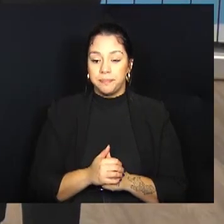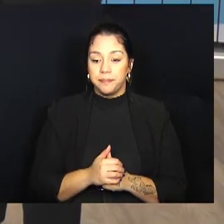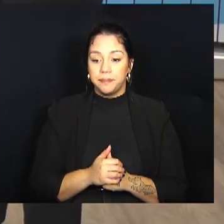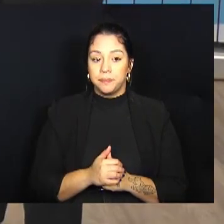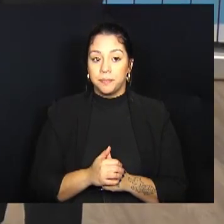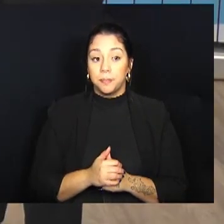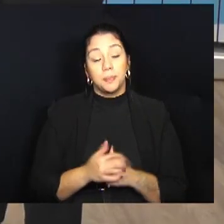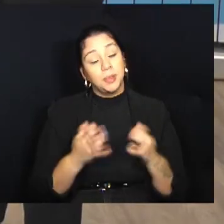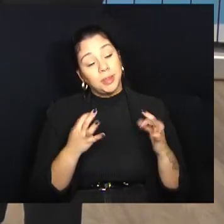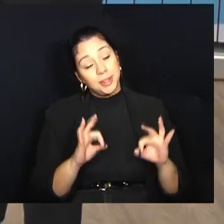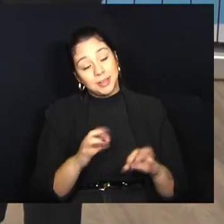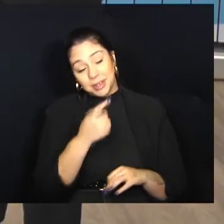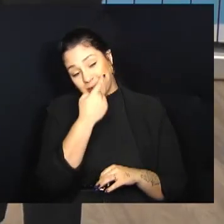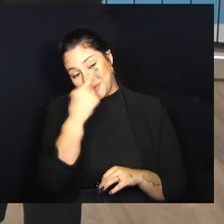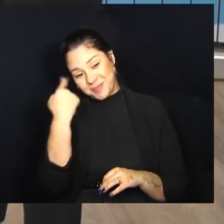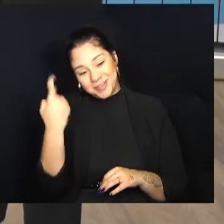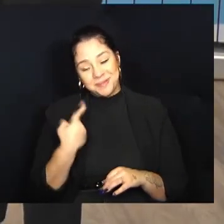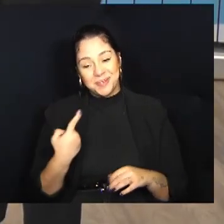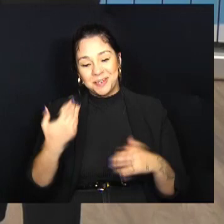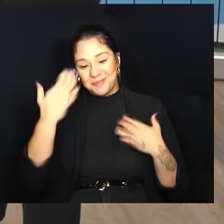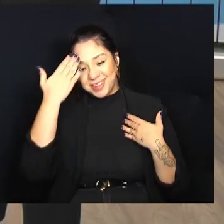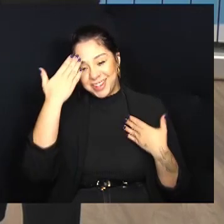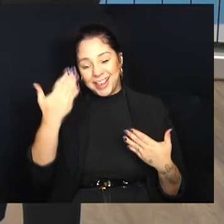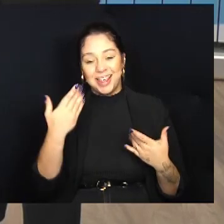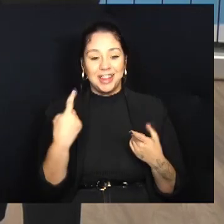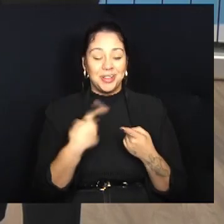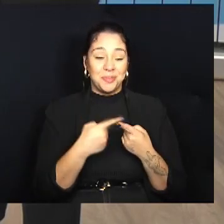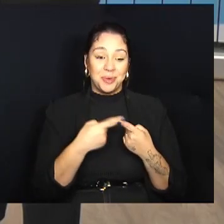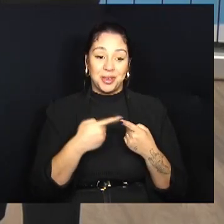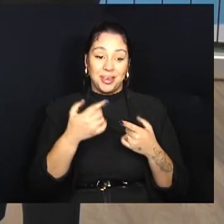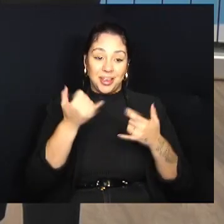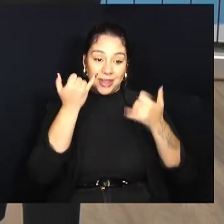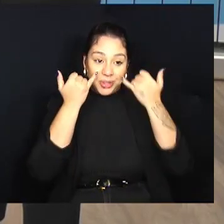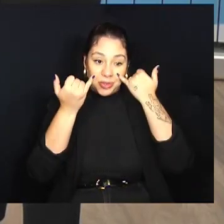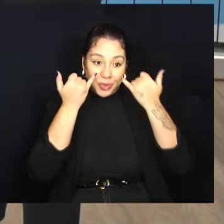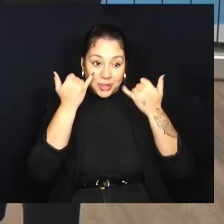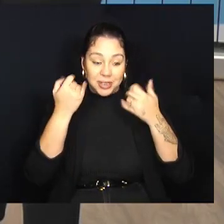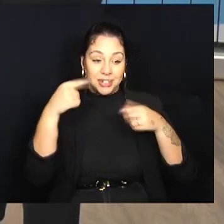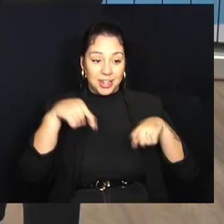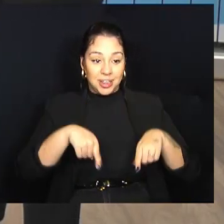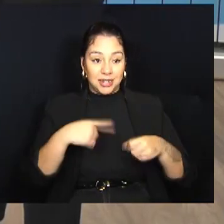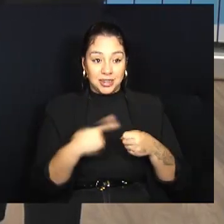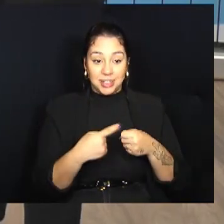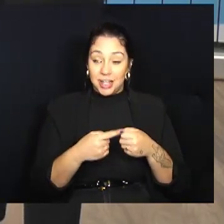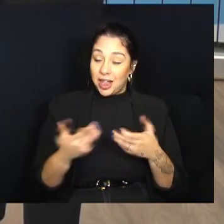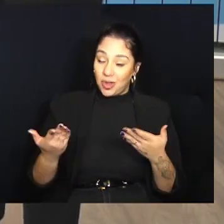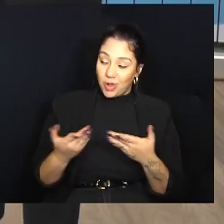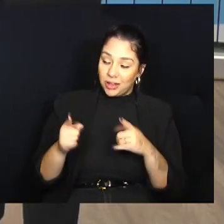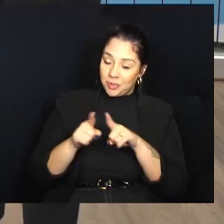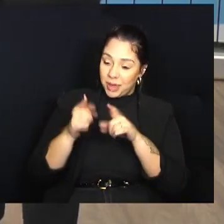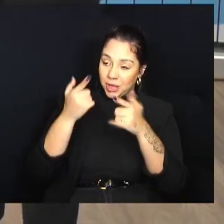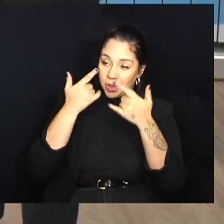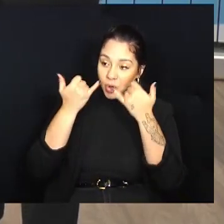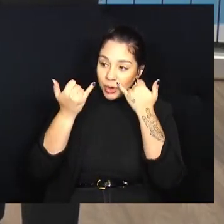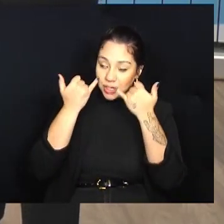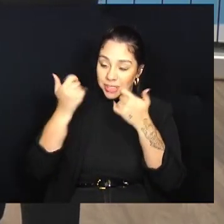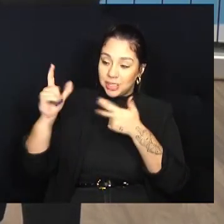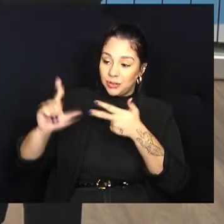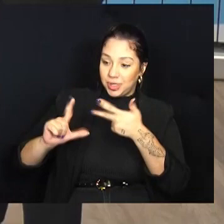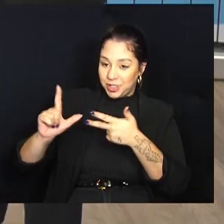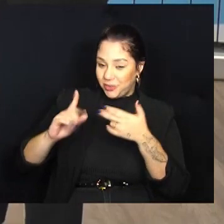Tá certo, então, Mirna Abreu, muito obrigado primeiro pelas notícias da Metrópole de Campinas, agora com as notícias do